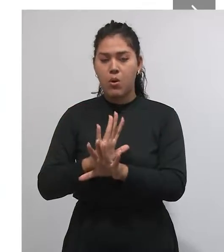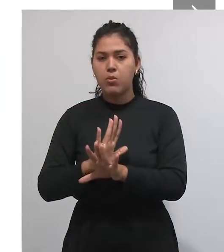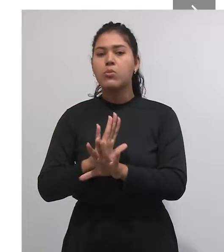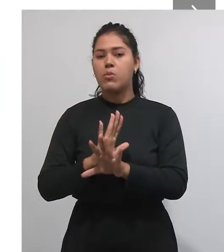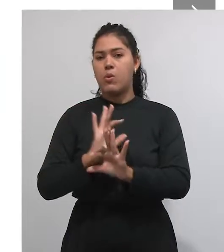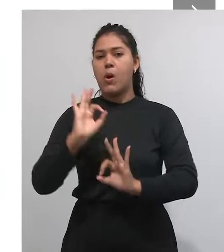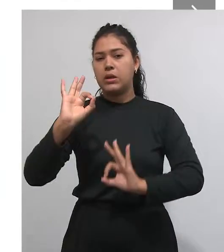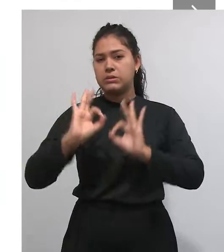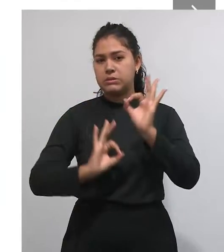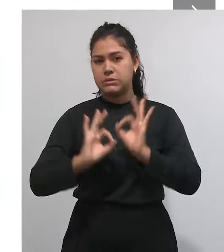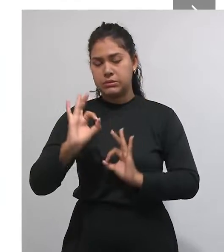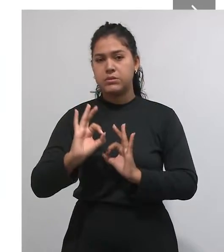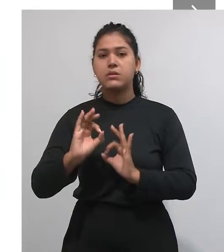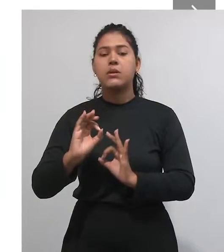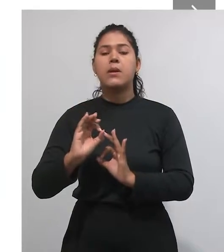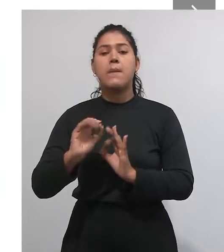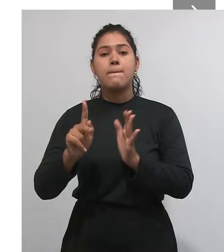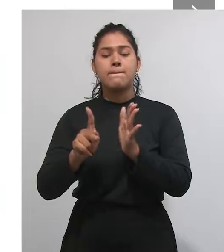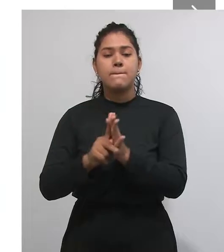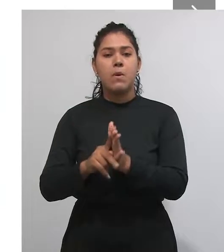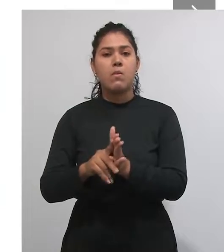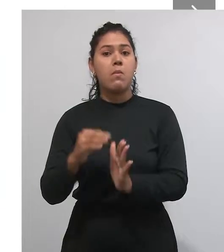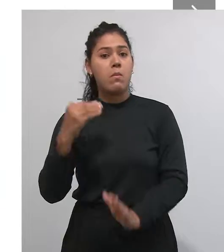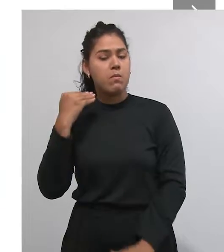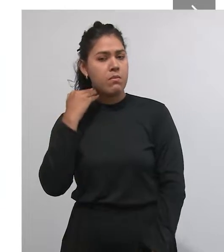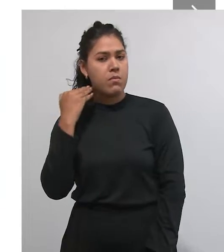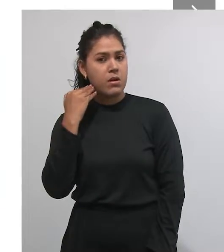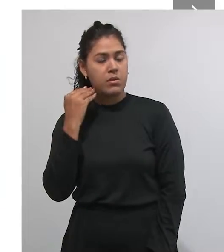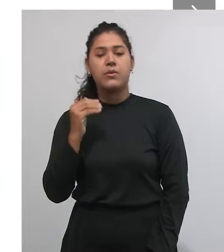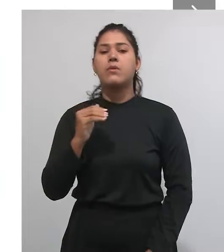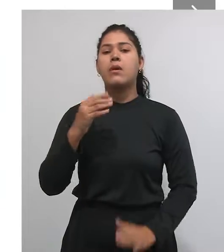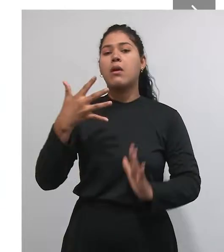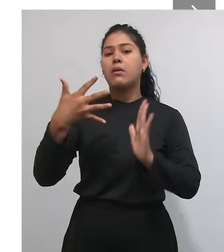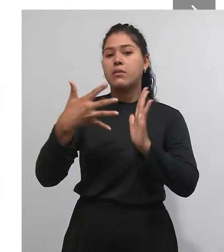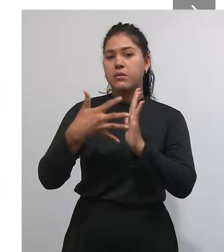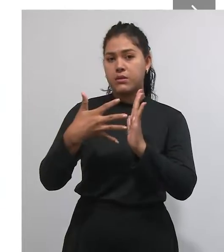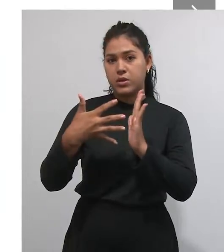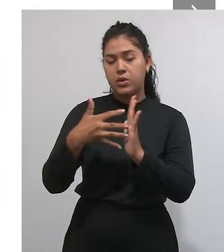produzidos pelo Itaú Social e são